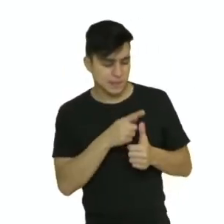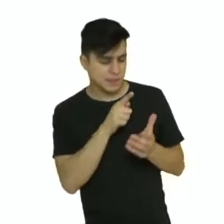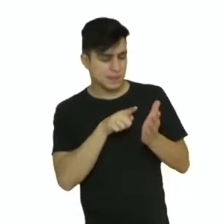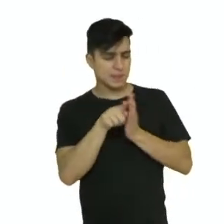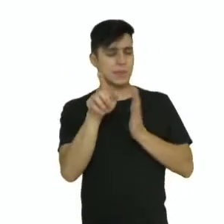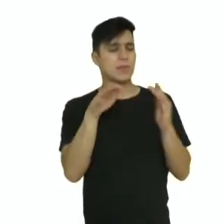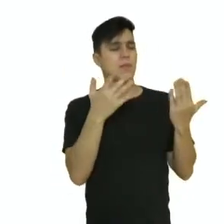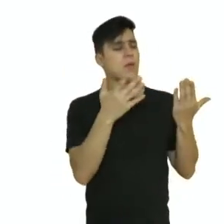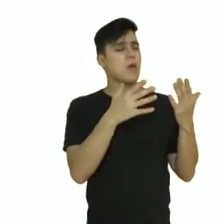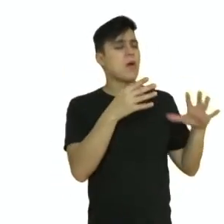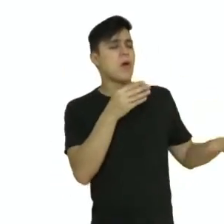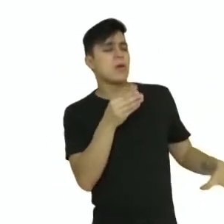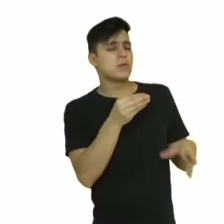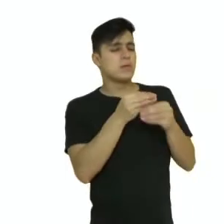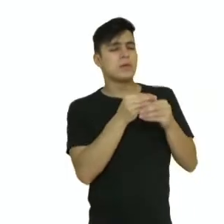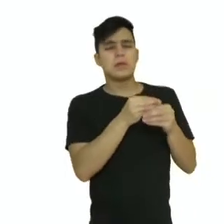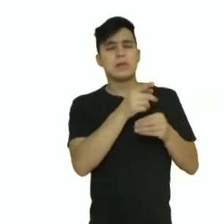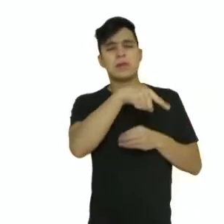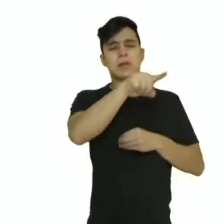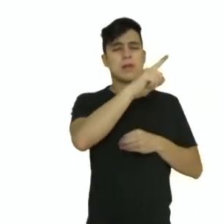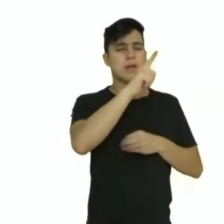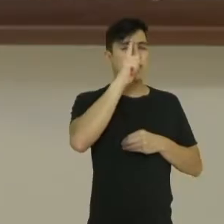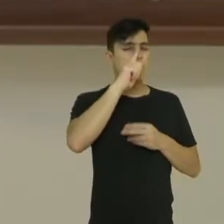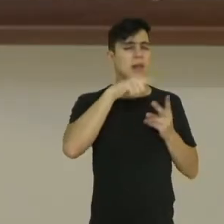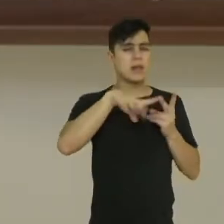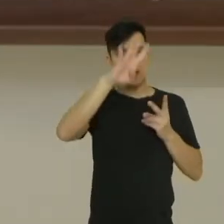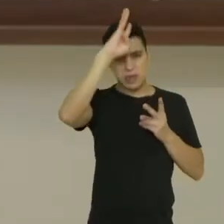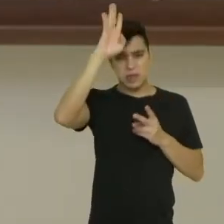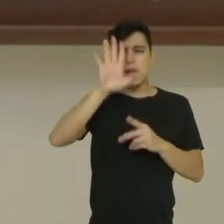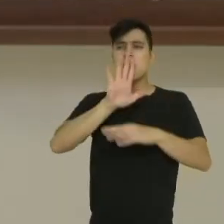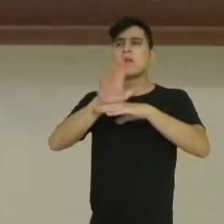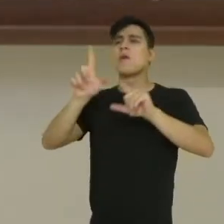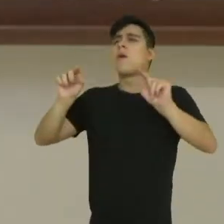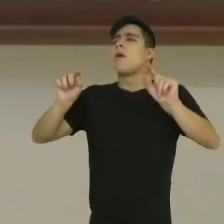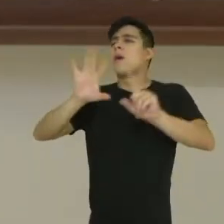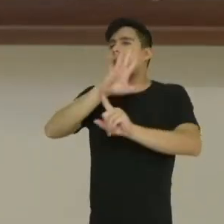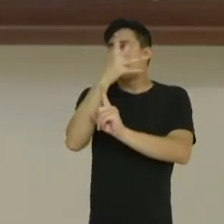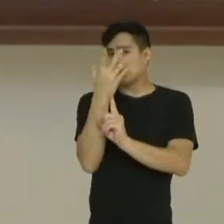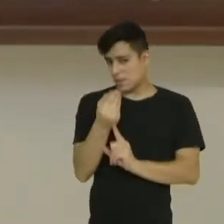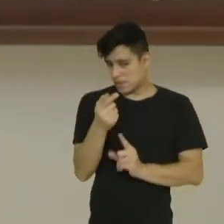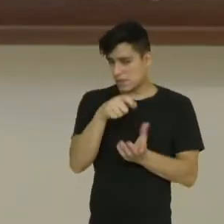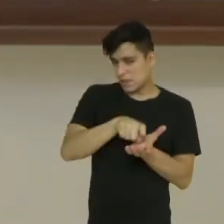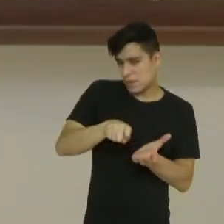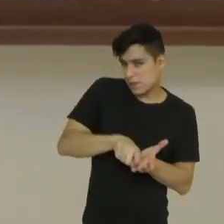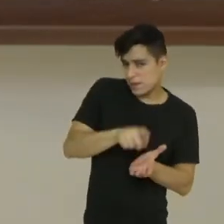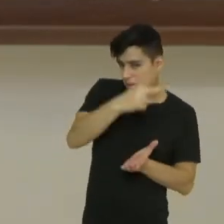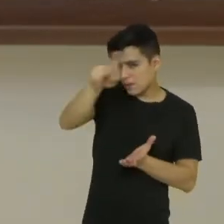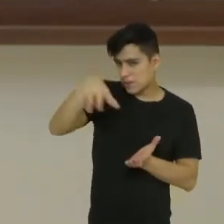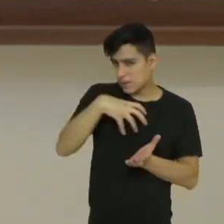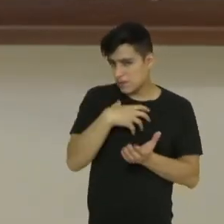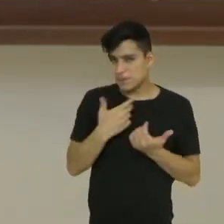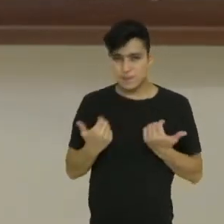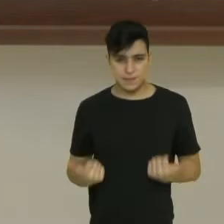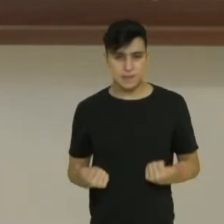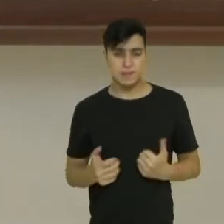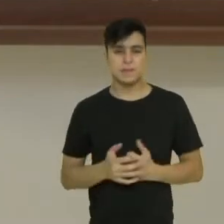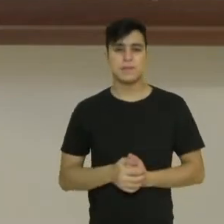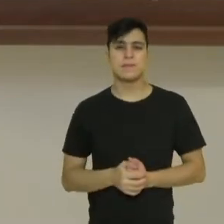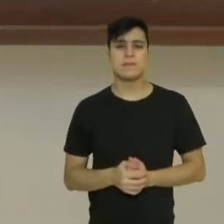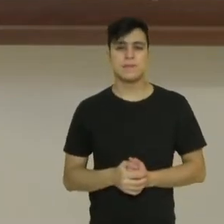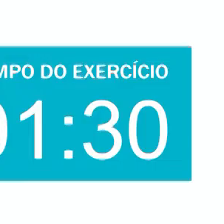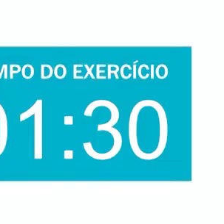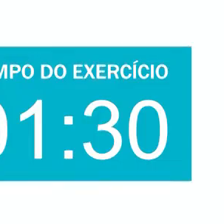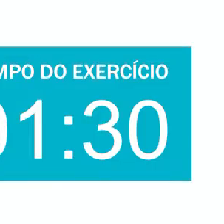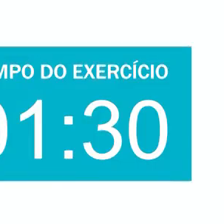as contribuições estéticas dos gregos e dos romanos para a arte? Eu acabei de falar para vocês. Escreve lá com suas palavras e fico aguardando vocês. Até daqui a